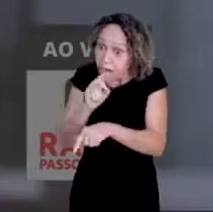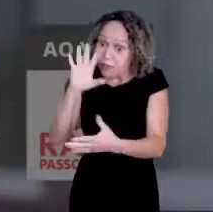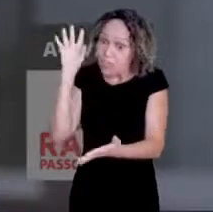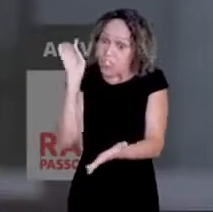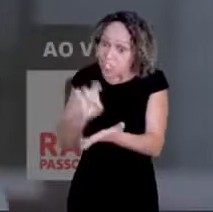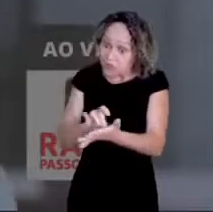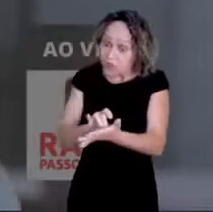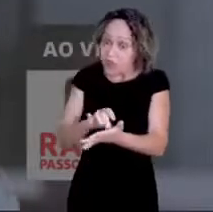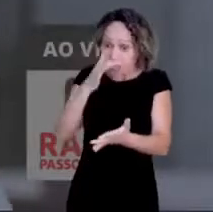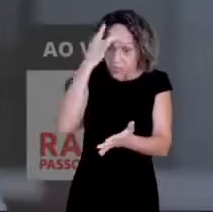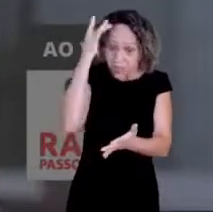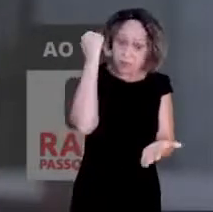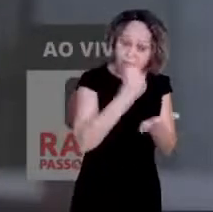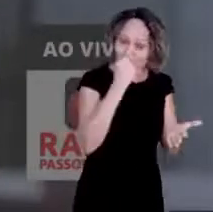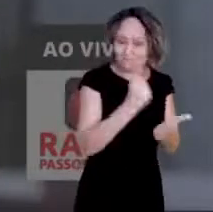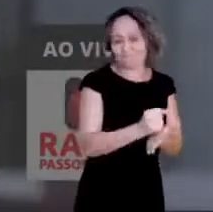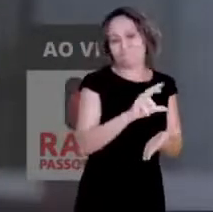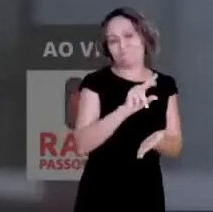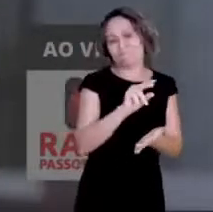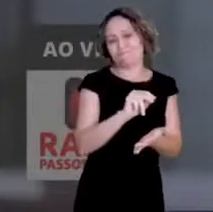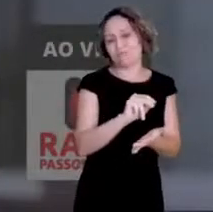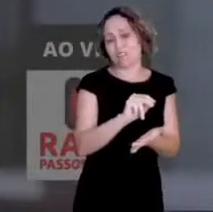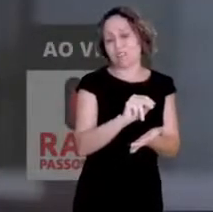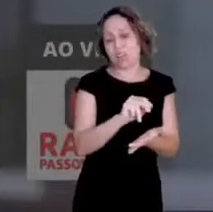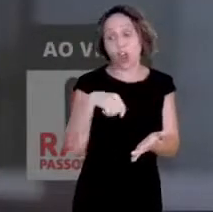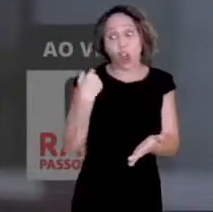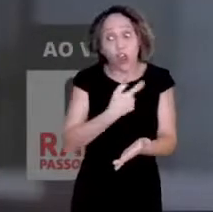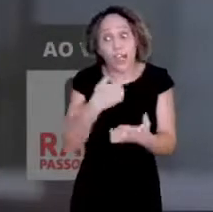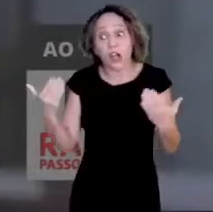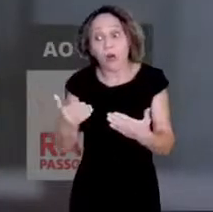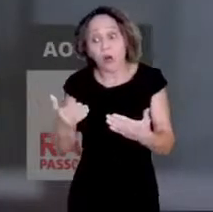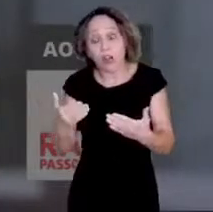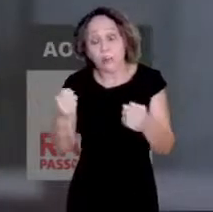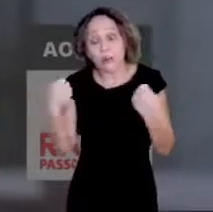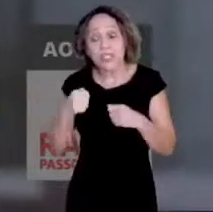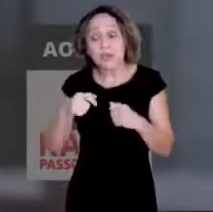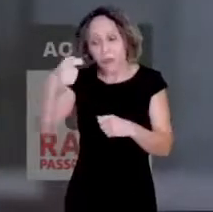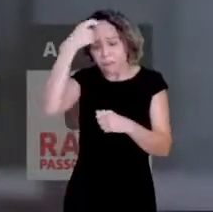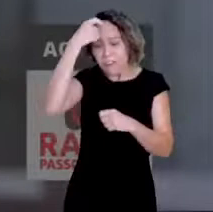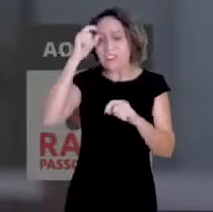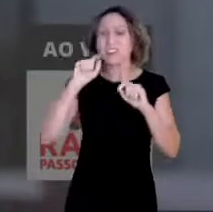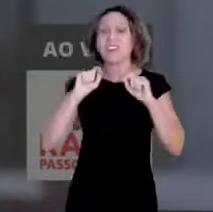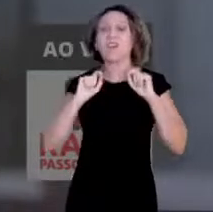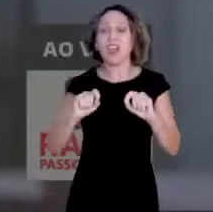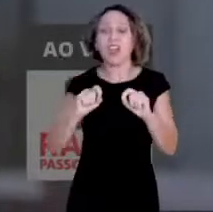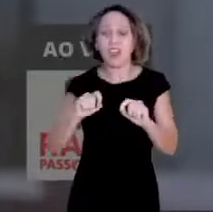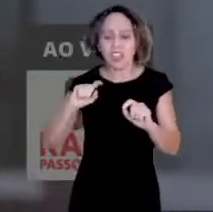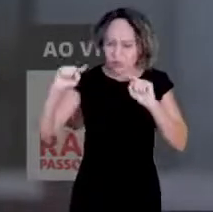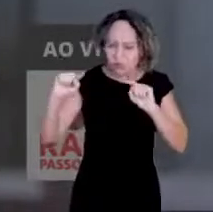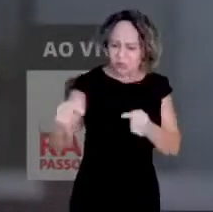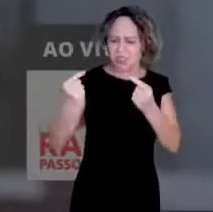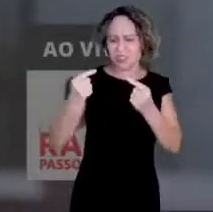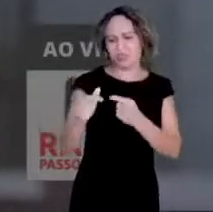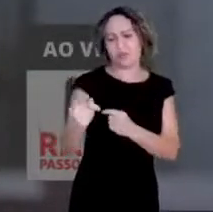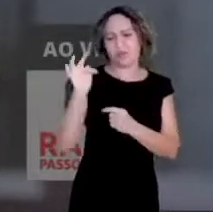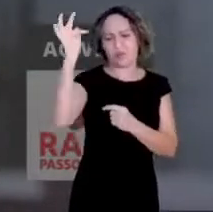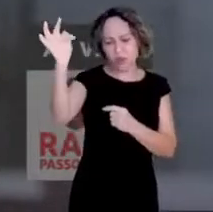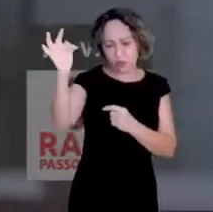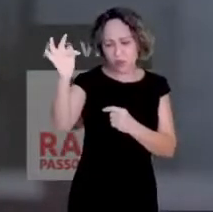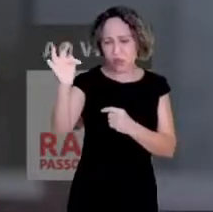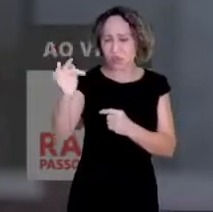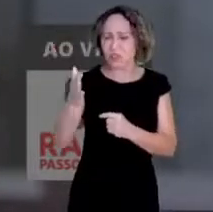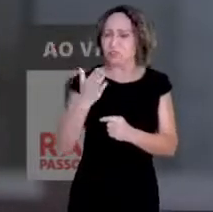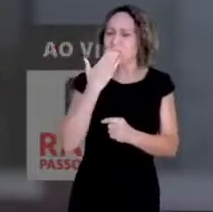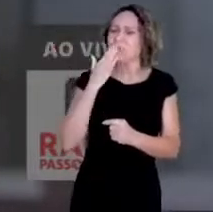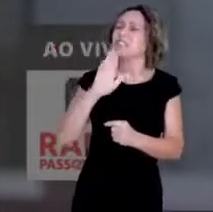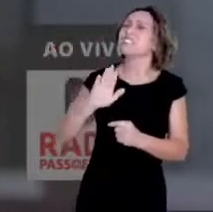precisamos fazer e é isso que nós vamos construir nesse país outra vez. Sabe, as pessoas que trabalham no aplicativo, aliás, tem uma